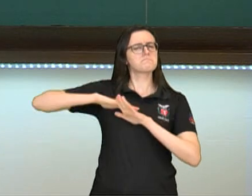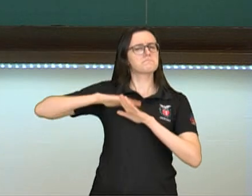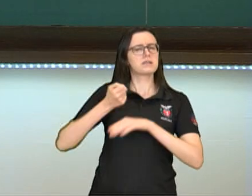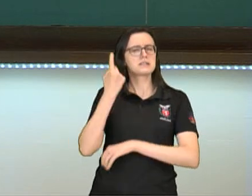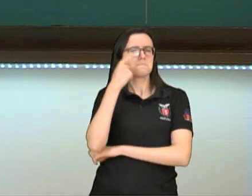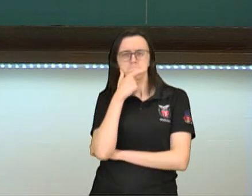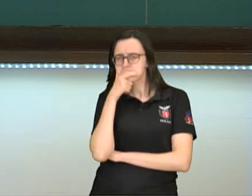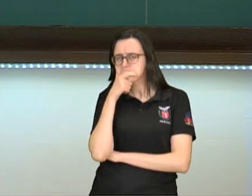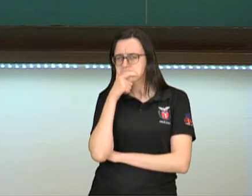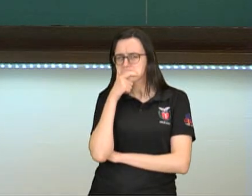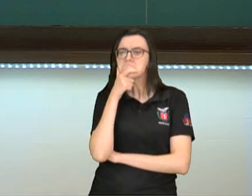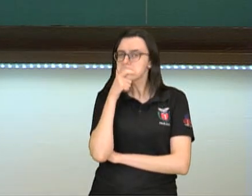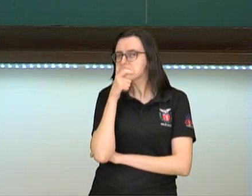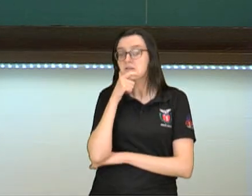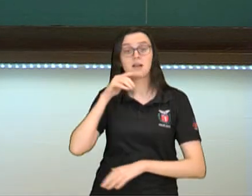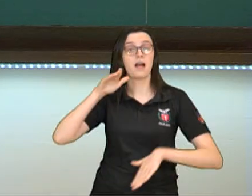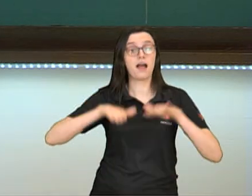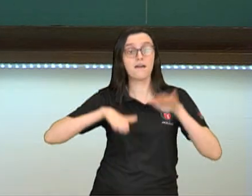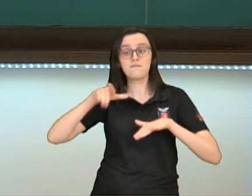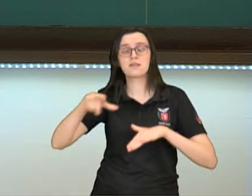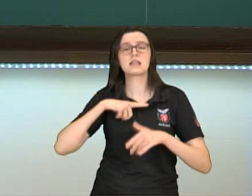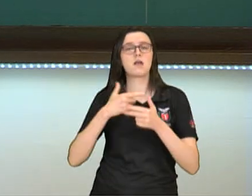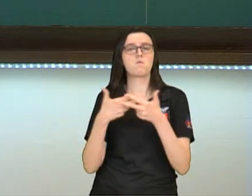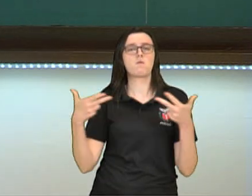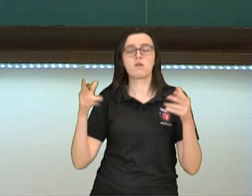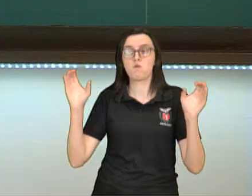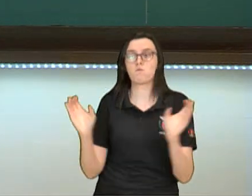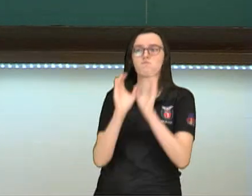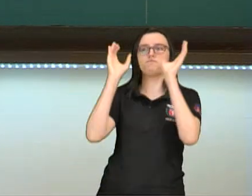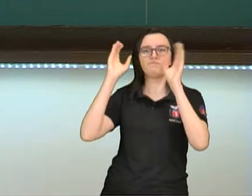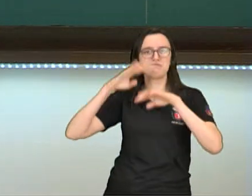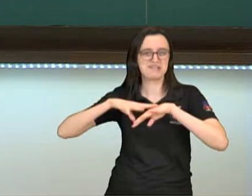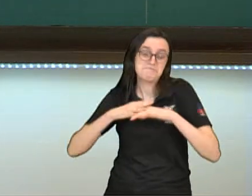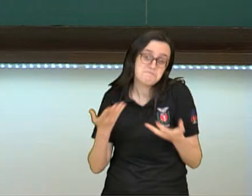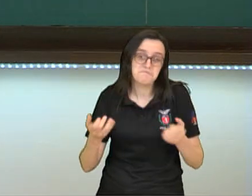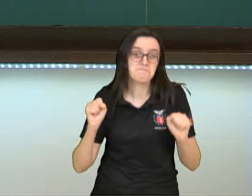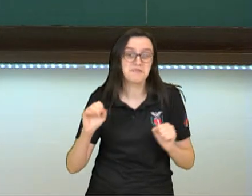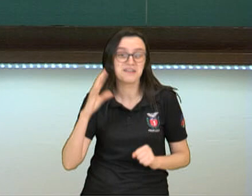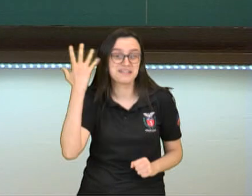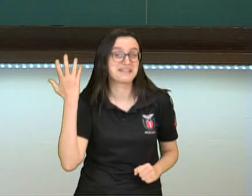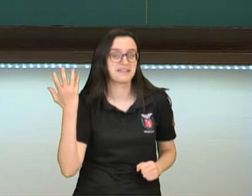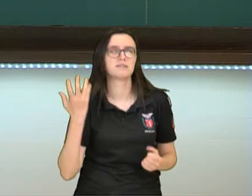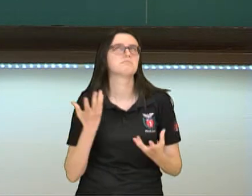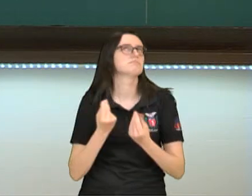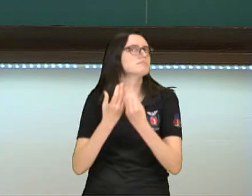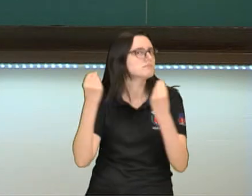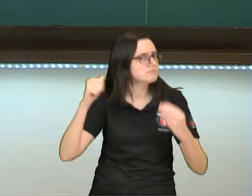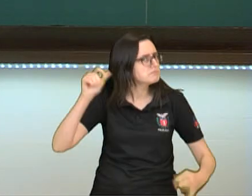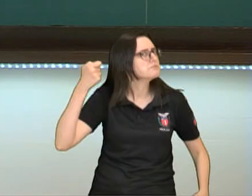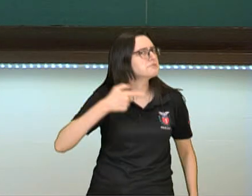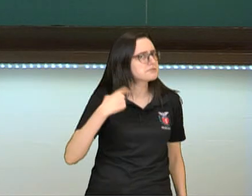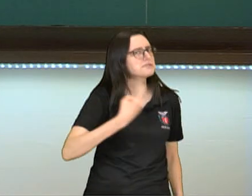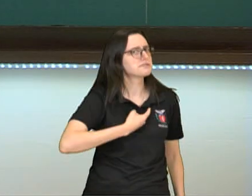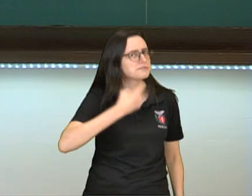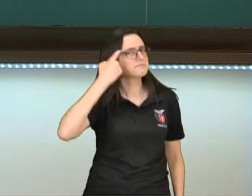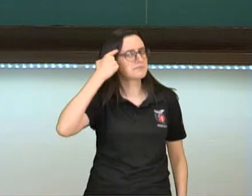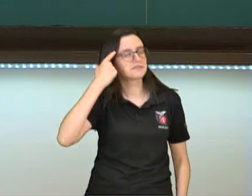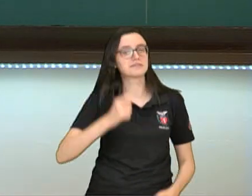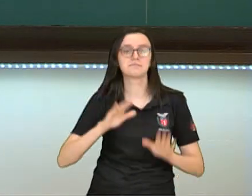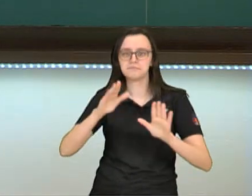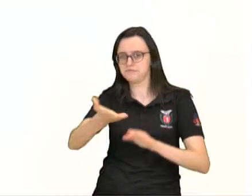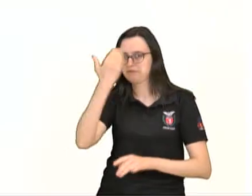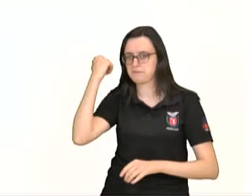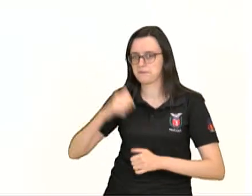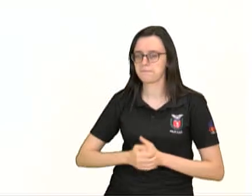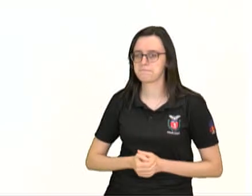estranha aí no meio do caminho, ou às vezes ainda uma coincidência matemática. Pois é, isso acontece mais do que a gente gostaria. Vamos lá